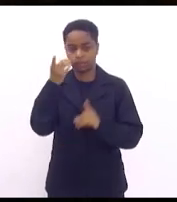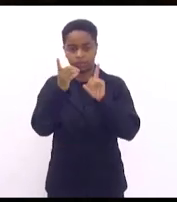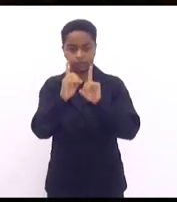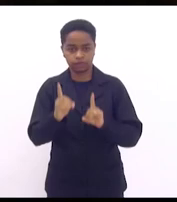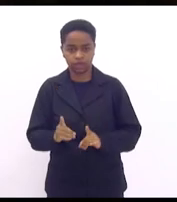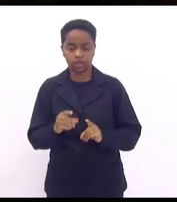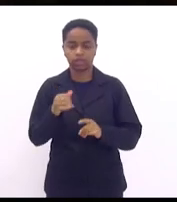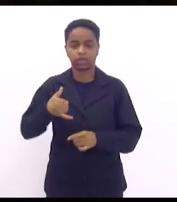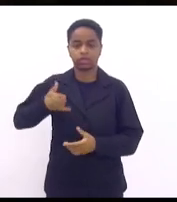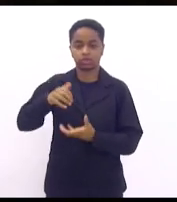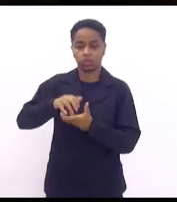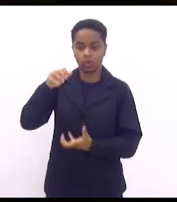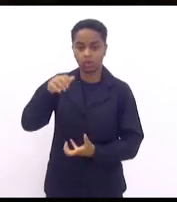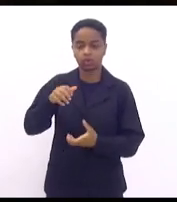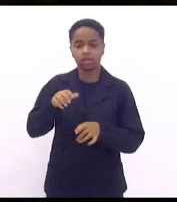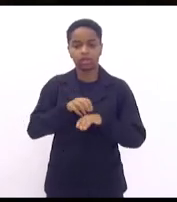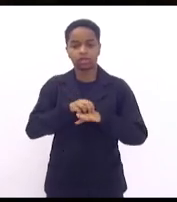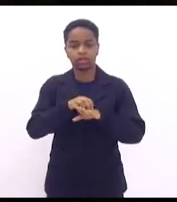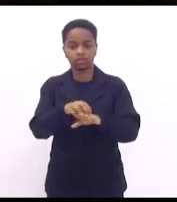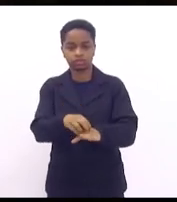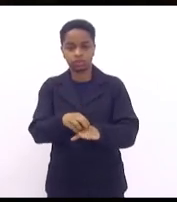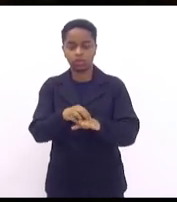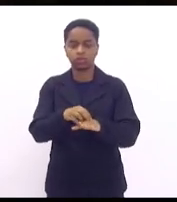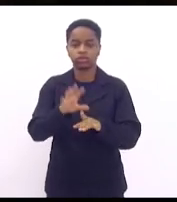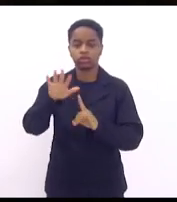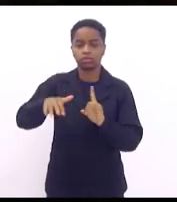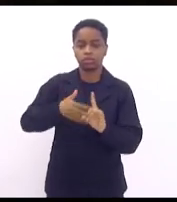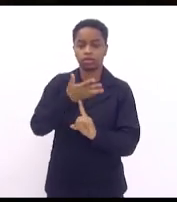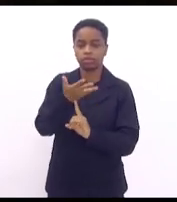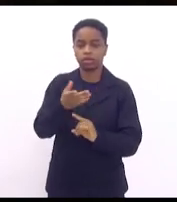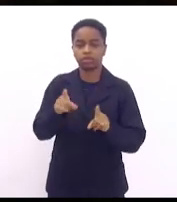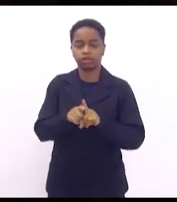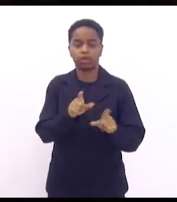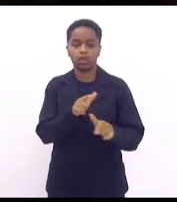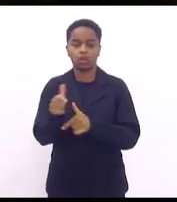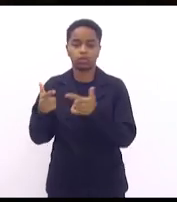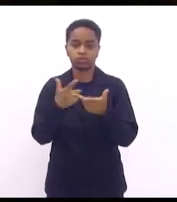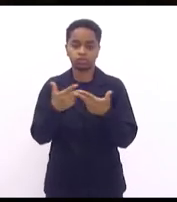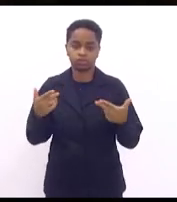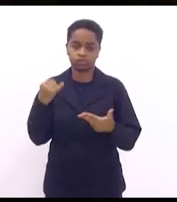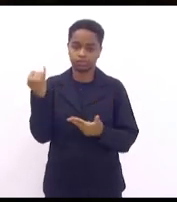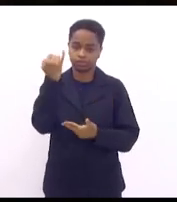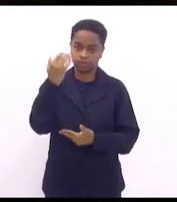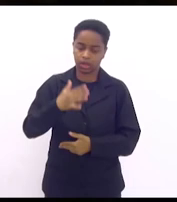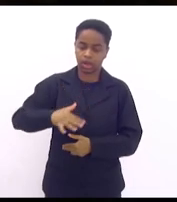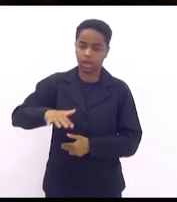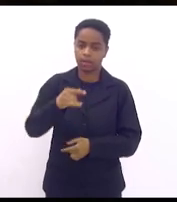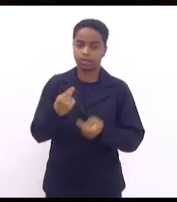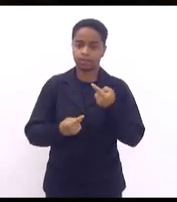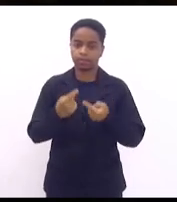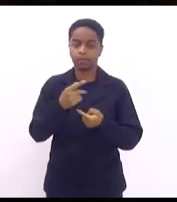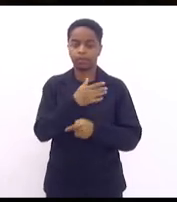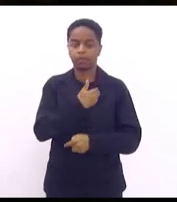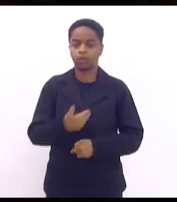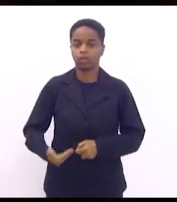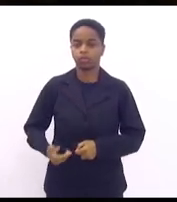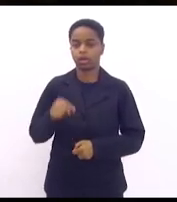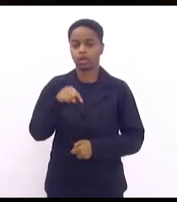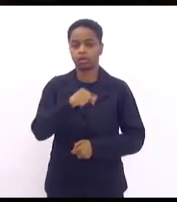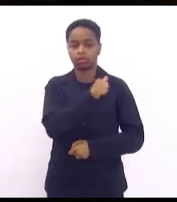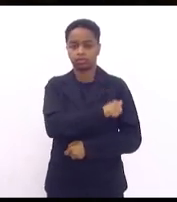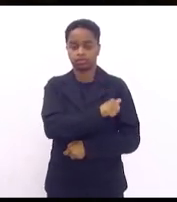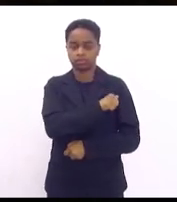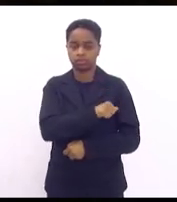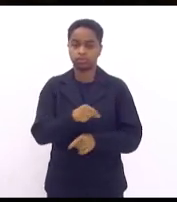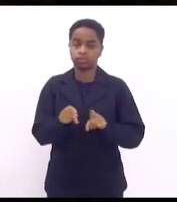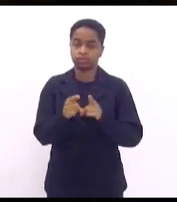deficiência, idosos, transporte, meio ambiente e tanta coisa importante para a política pública do Estado do Rio de Janeiro.